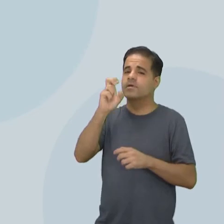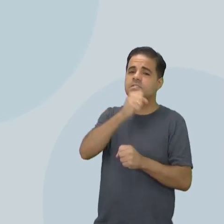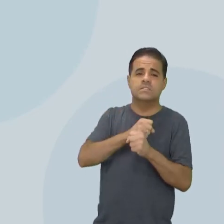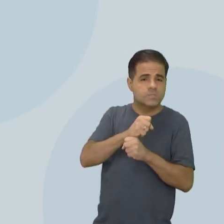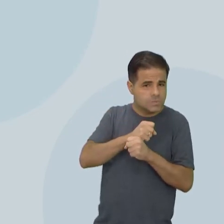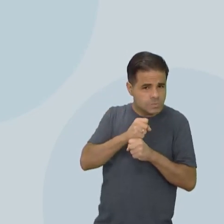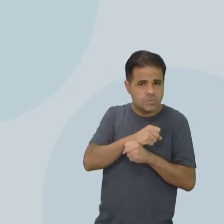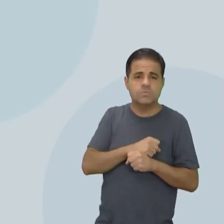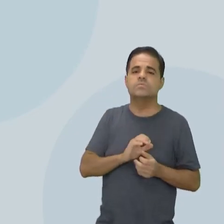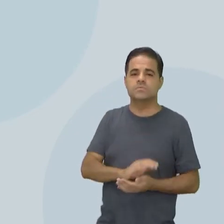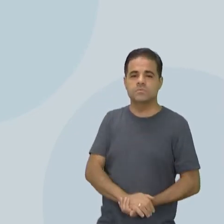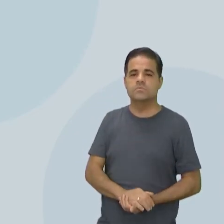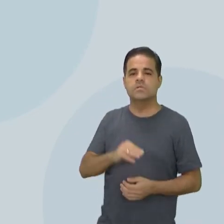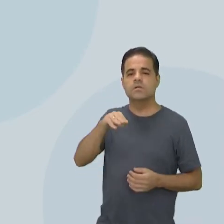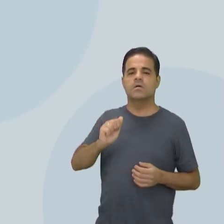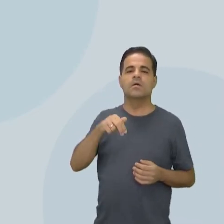anos.